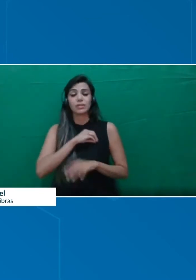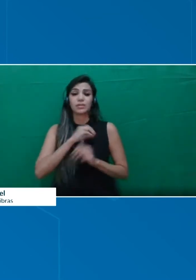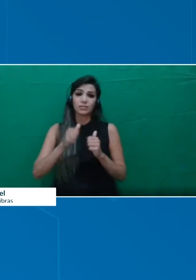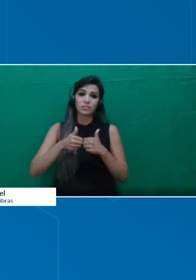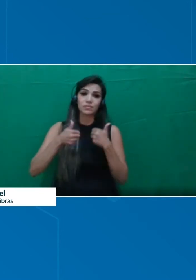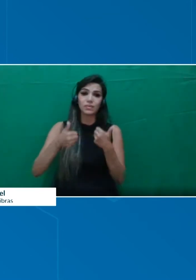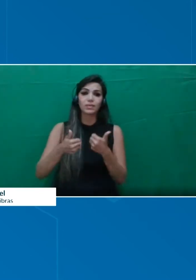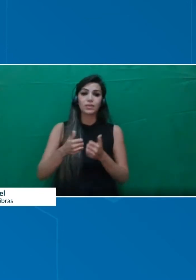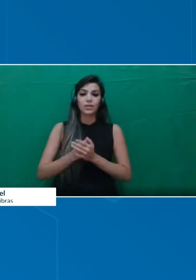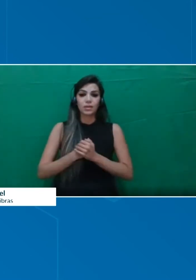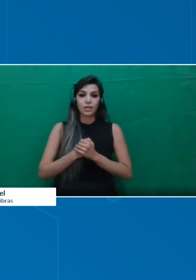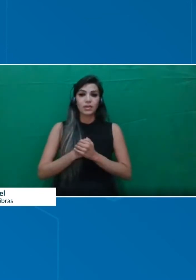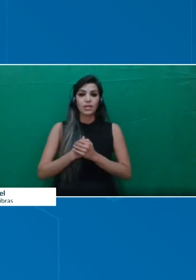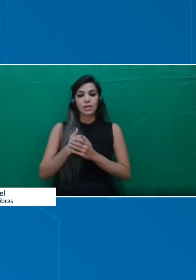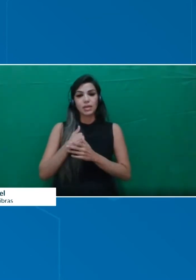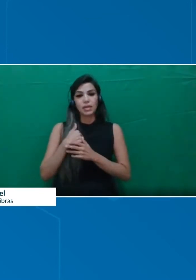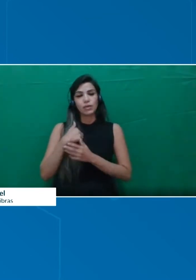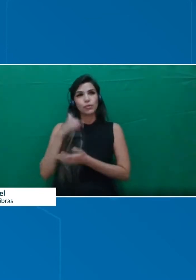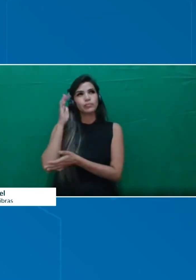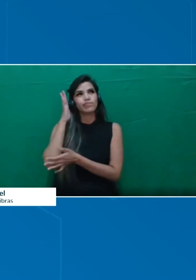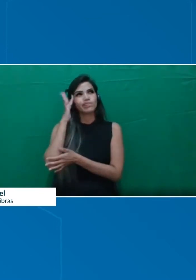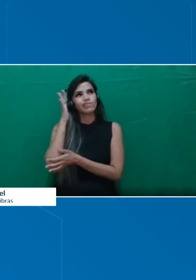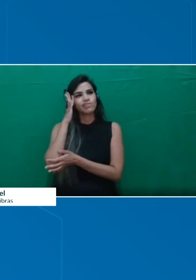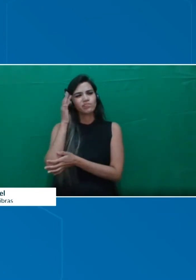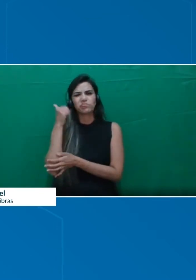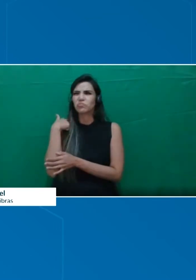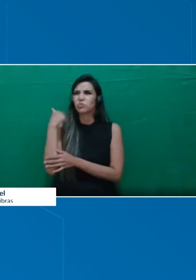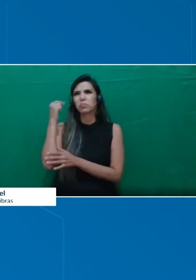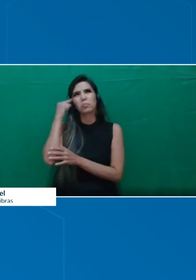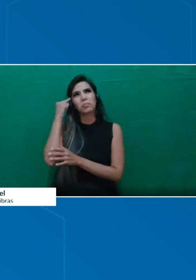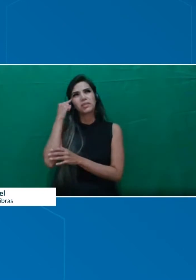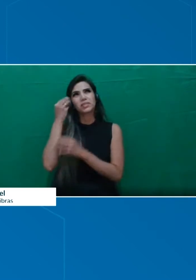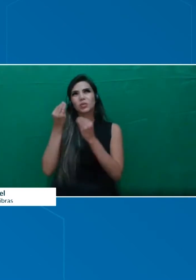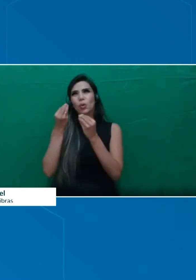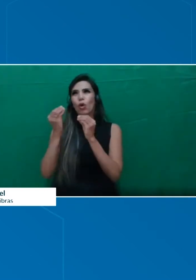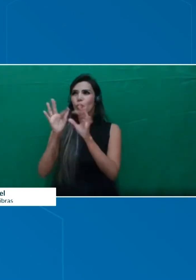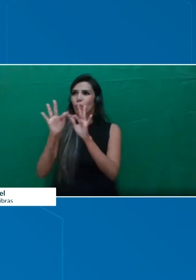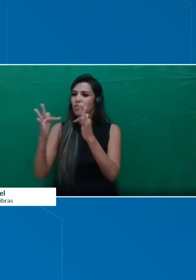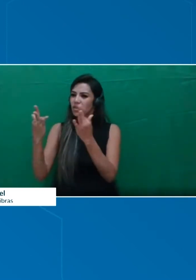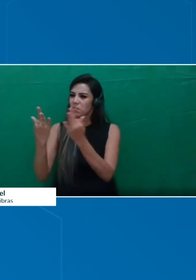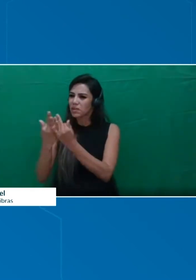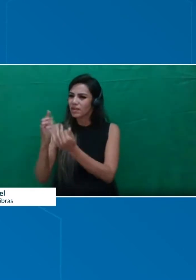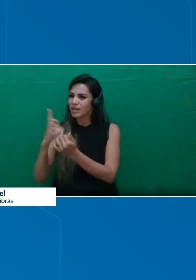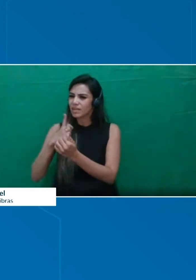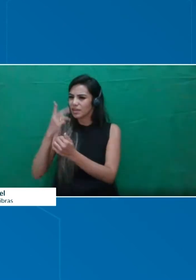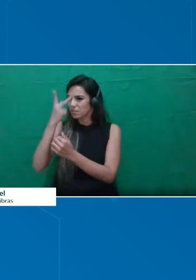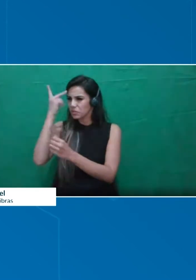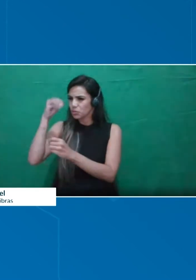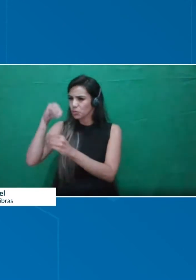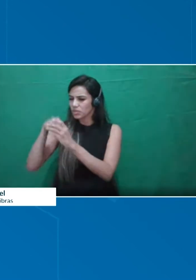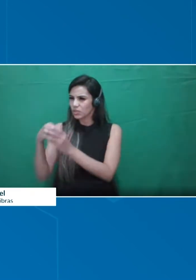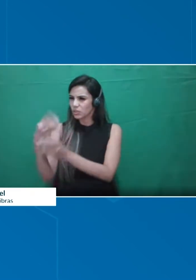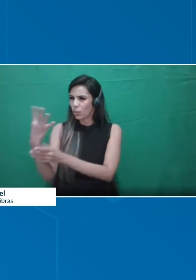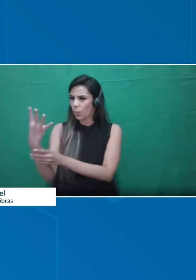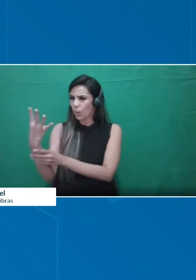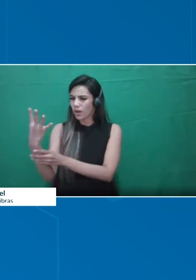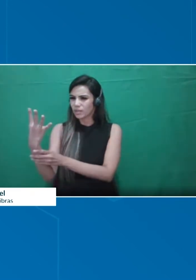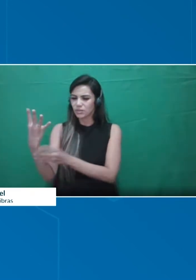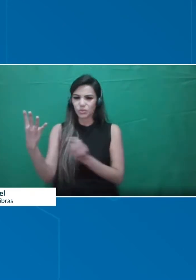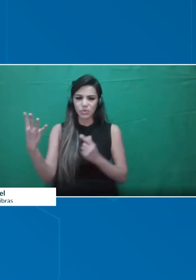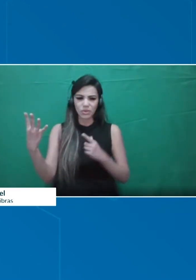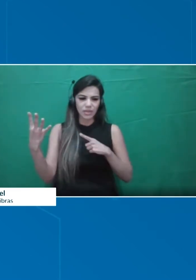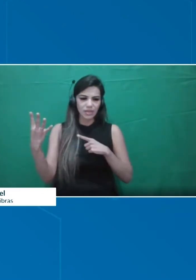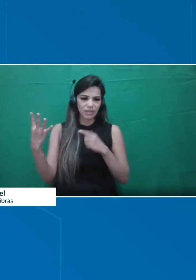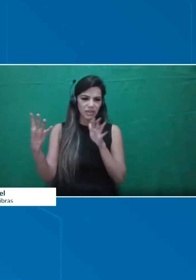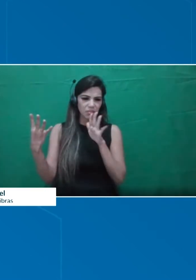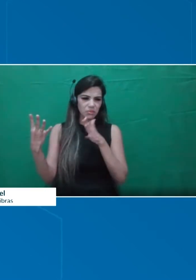eu fico me projetando numa família com 4 pessoas, onde a renda é de 2 salários mínimos, né? Ou